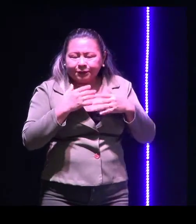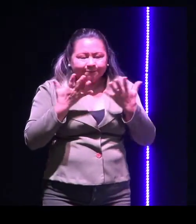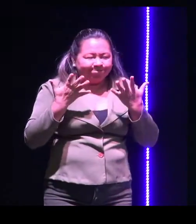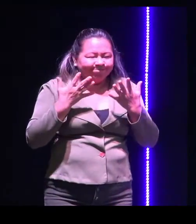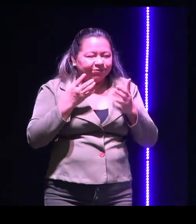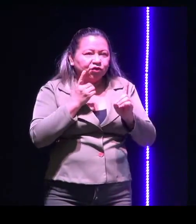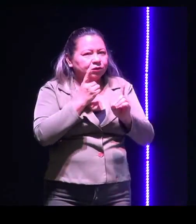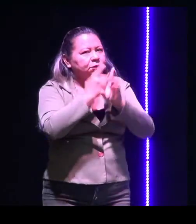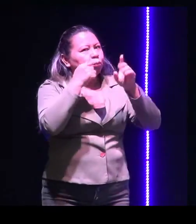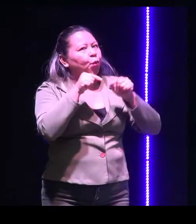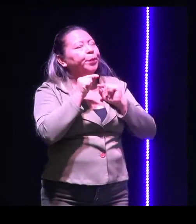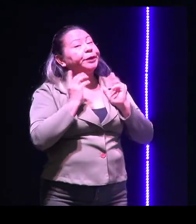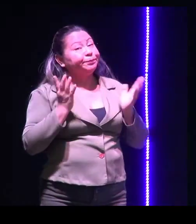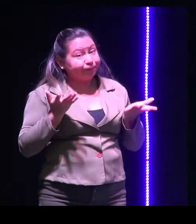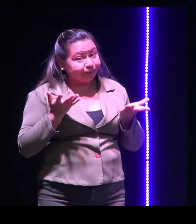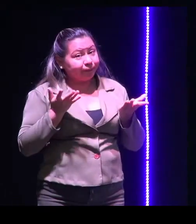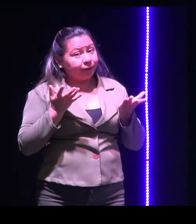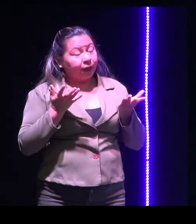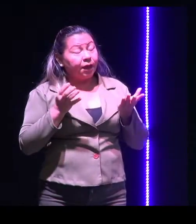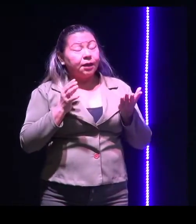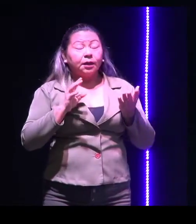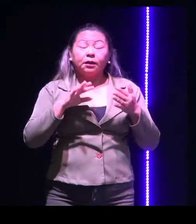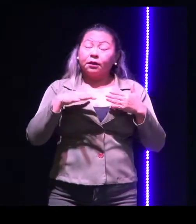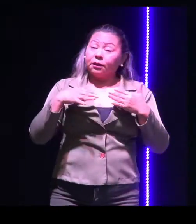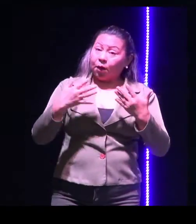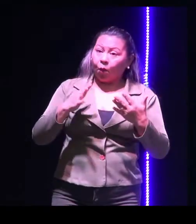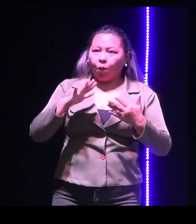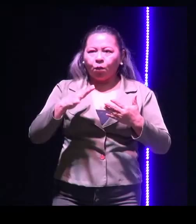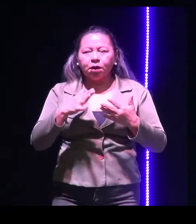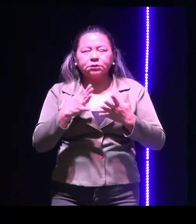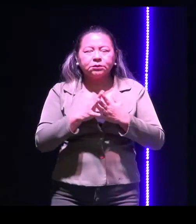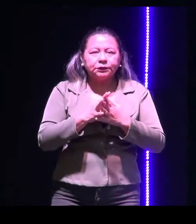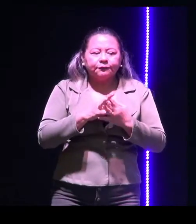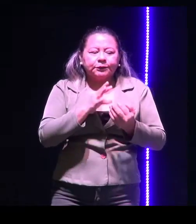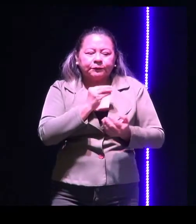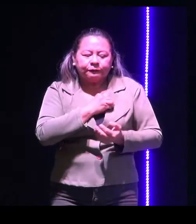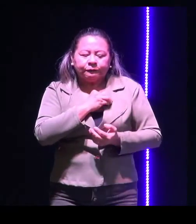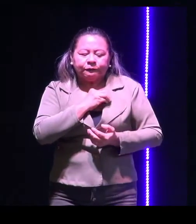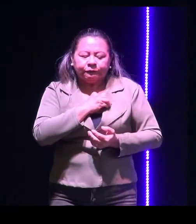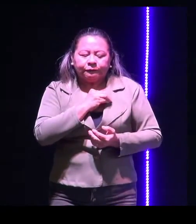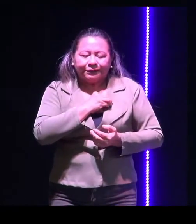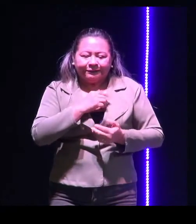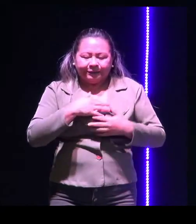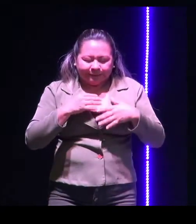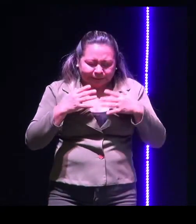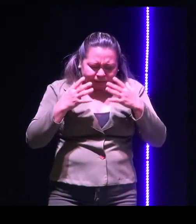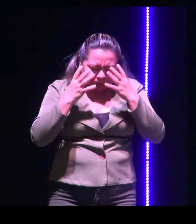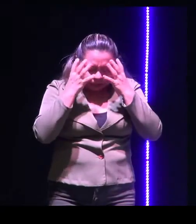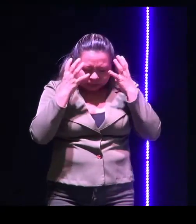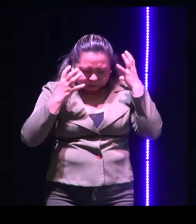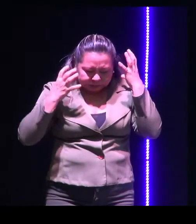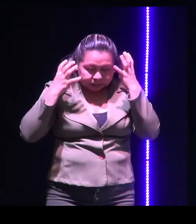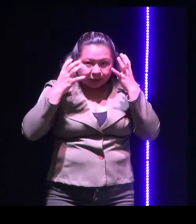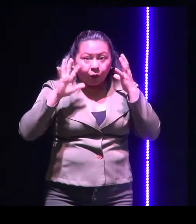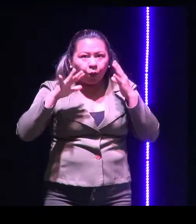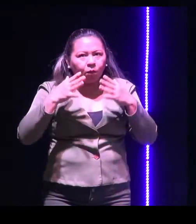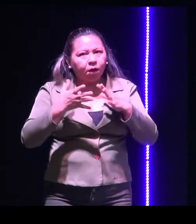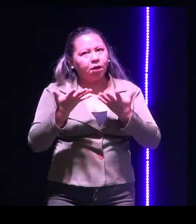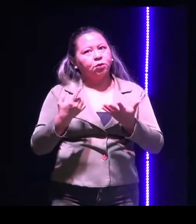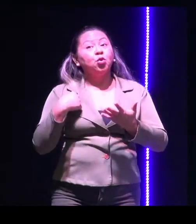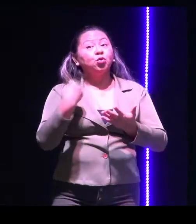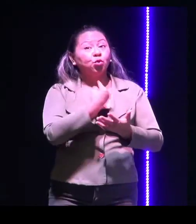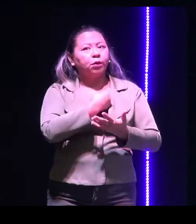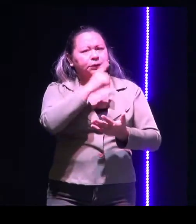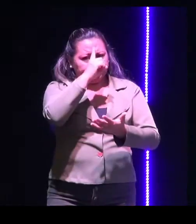seja descoberto. Enquanto não se confessa, esse peso fica sobre as nossas costas. E aí somos nós que